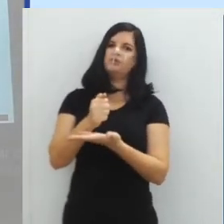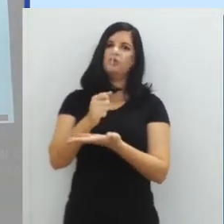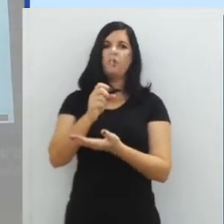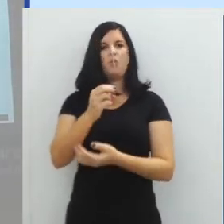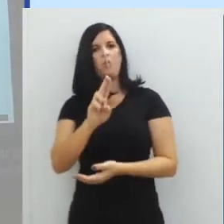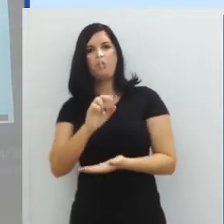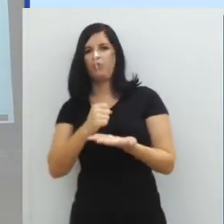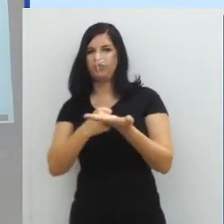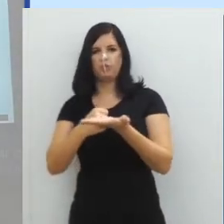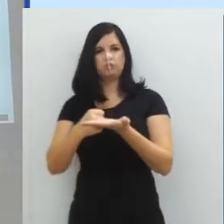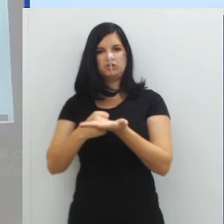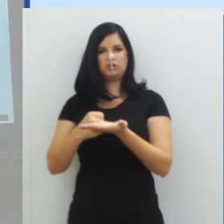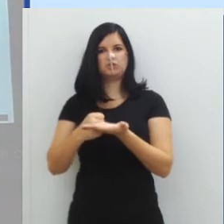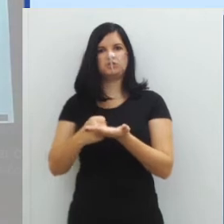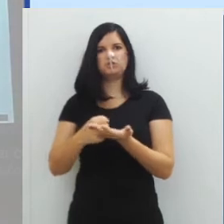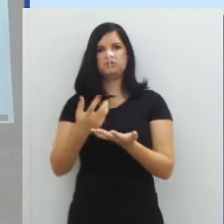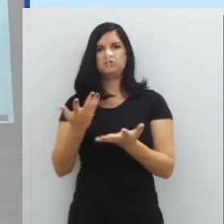aí.